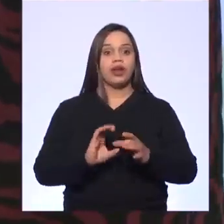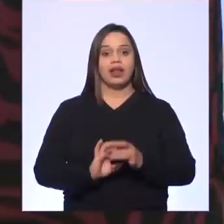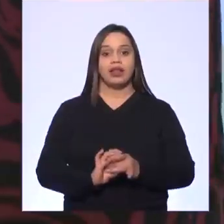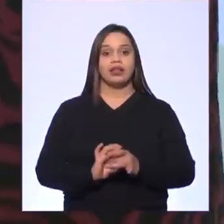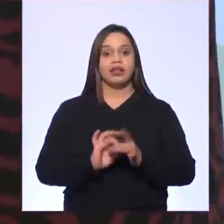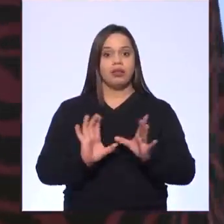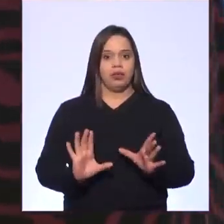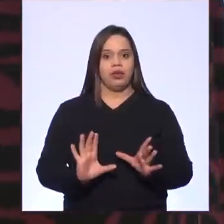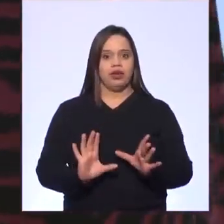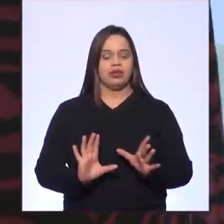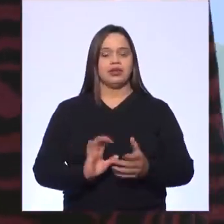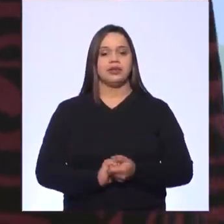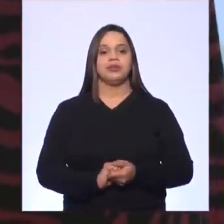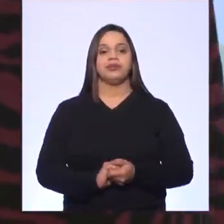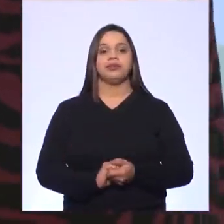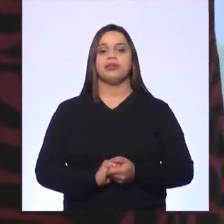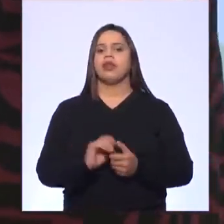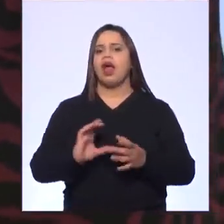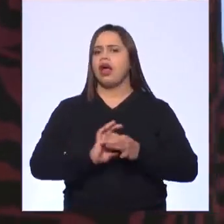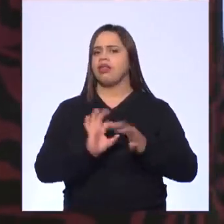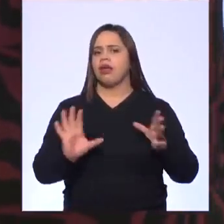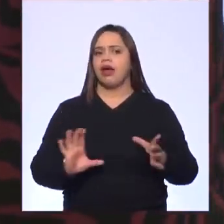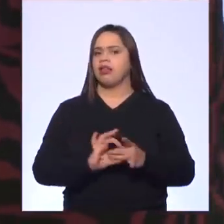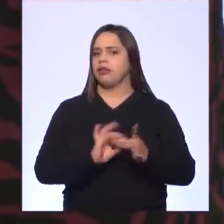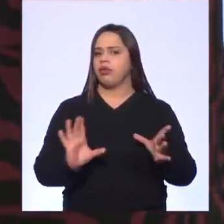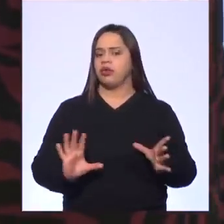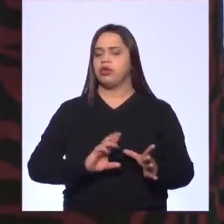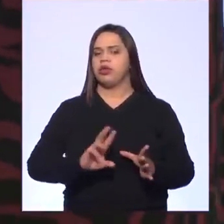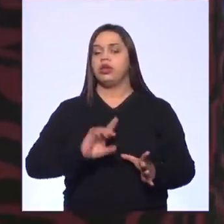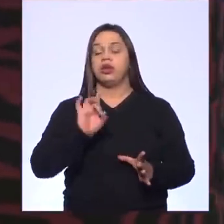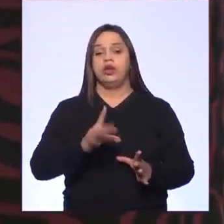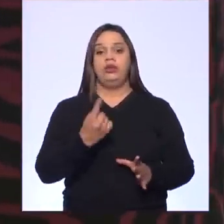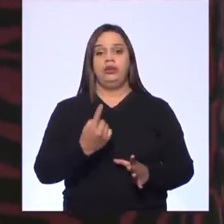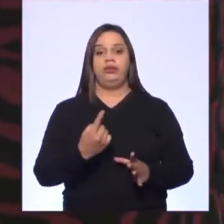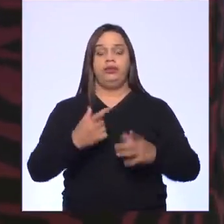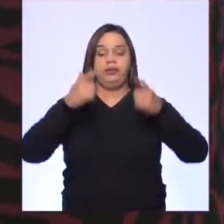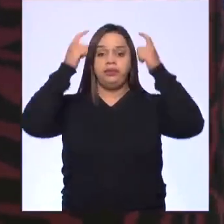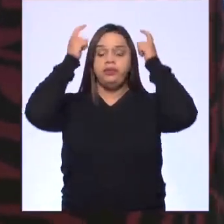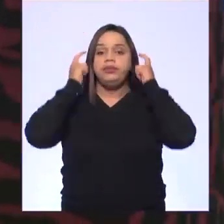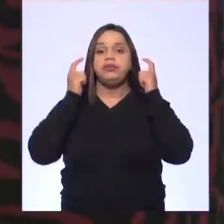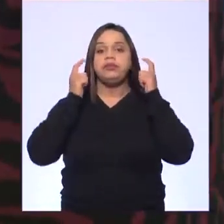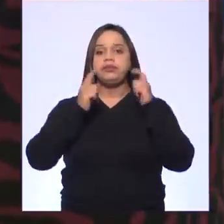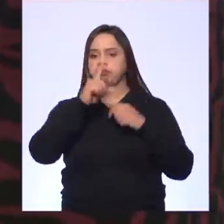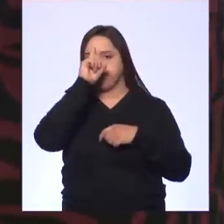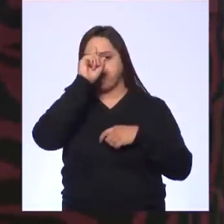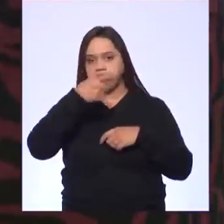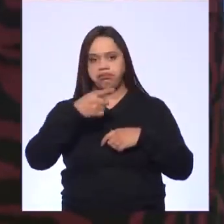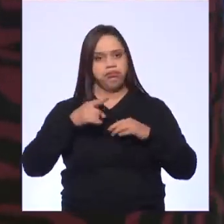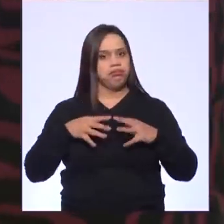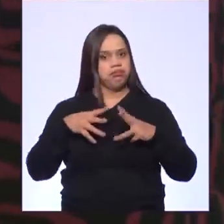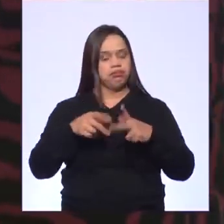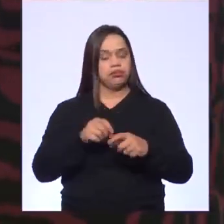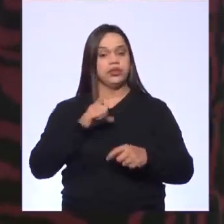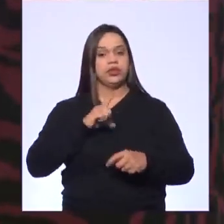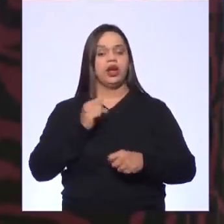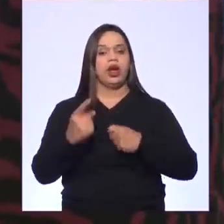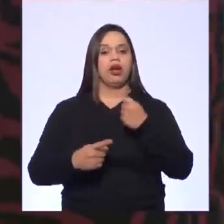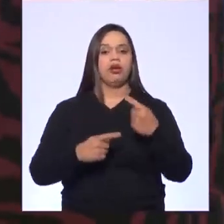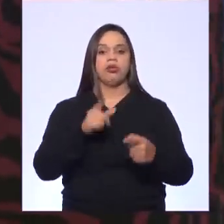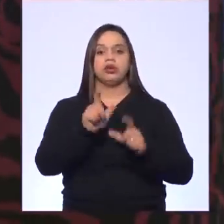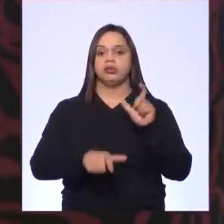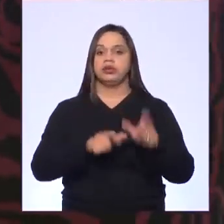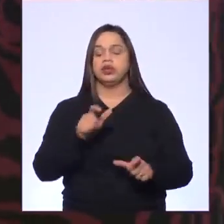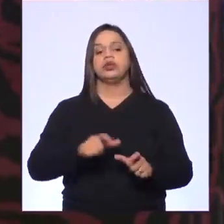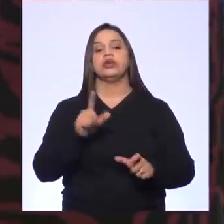democracia. E na democracia, você não tem só um rei mandando em tudo, você tem algumas pessoas que são os